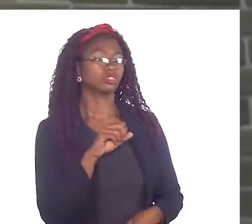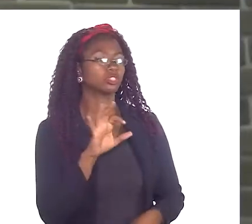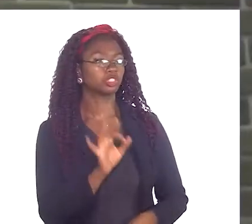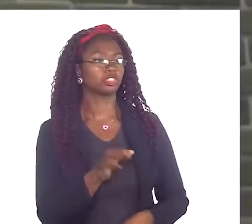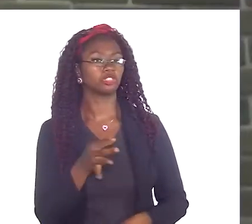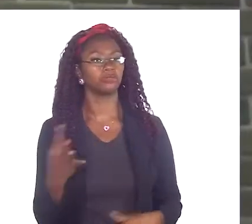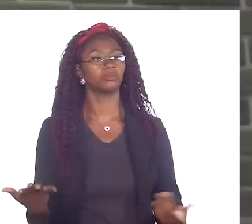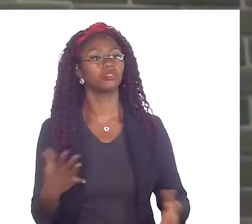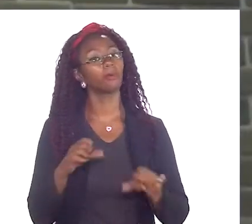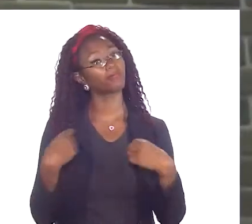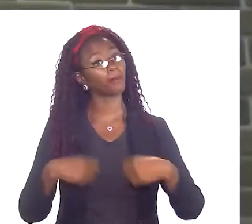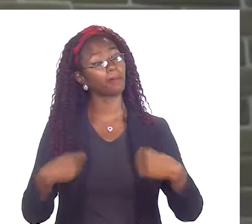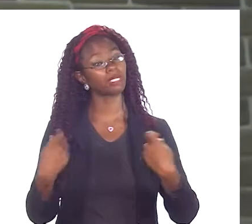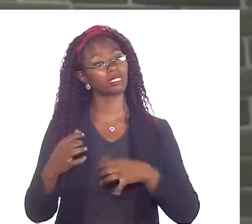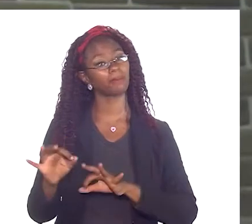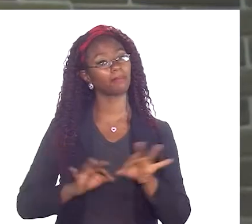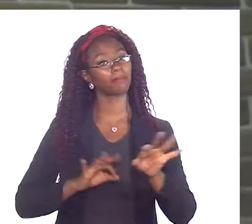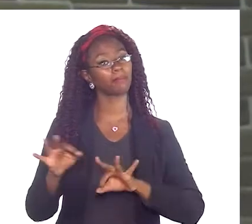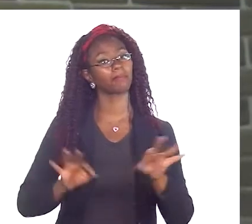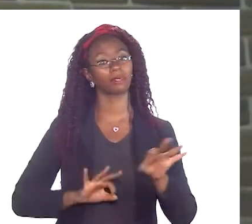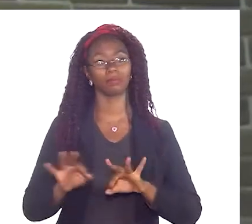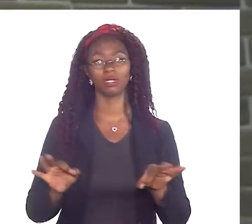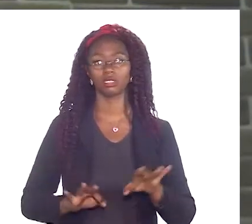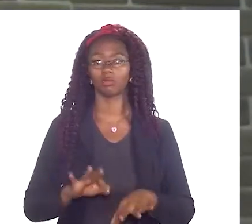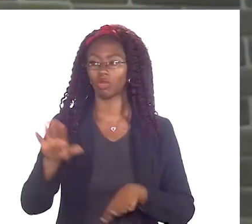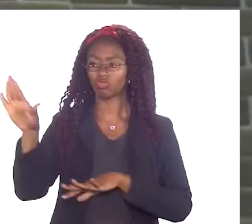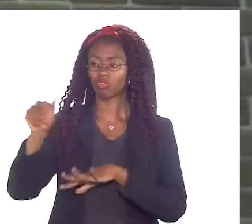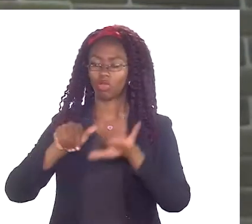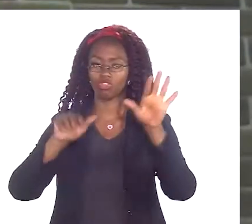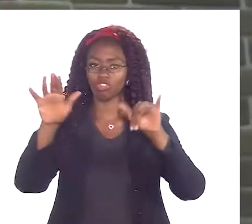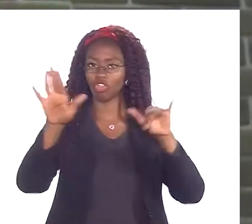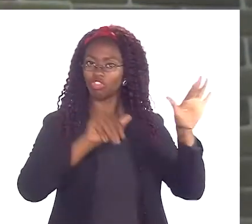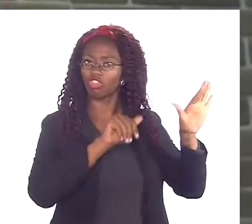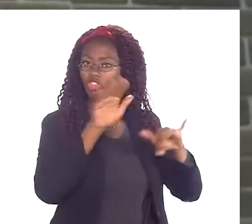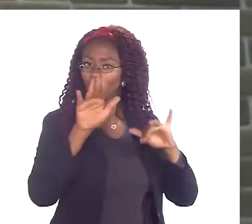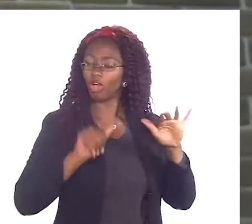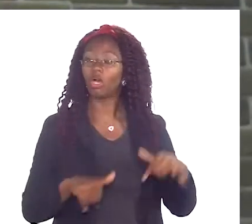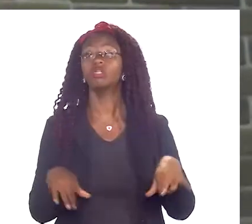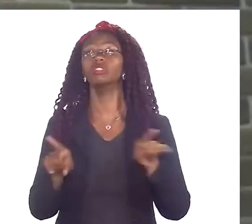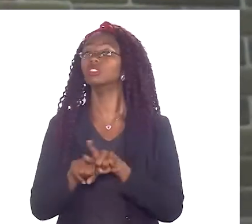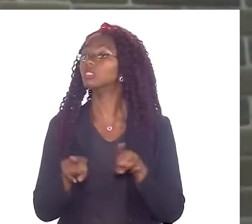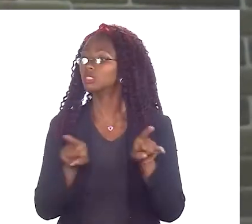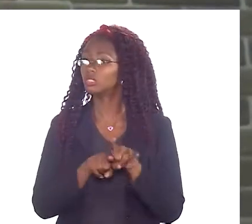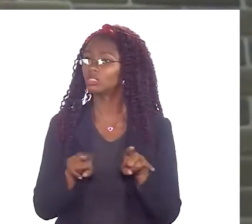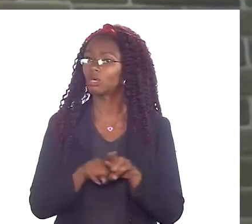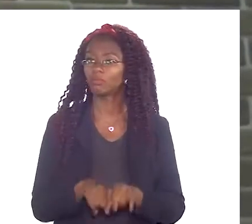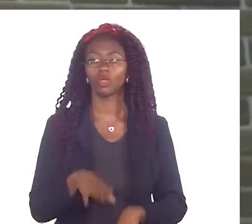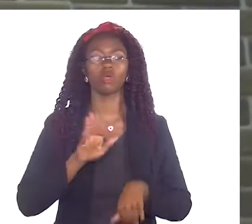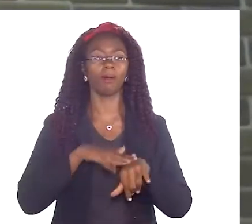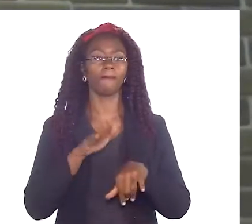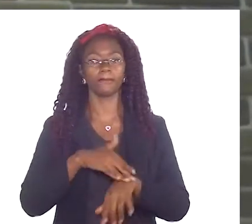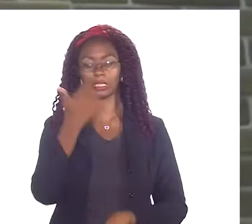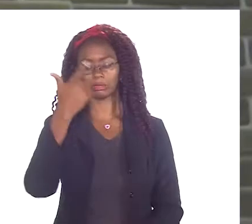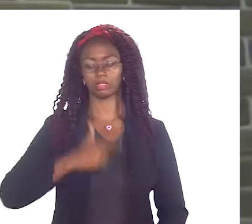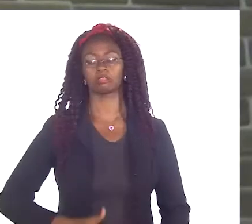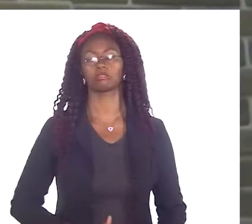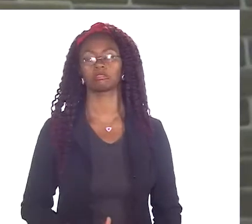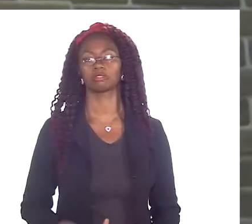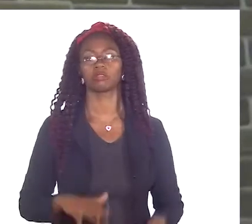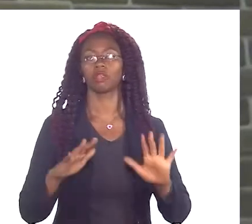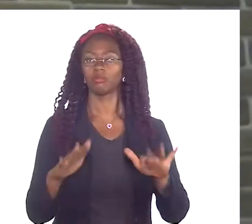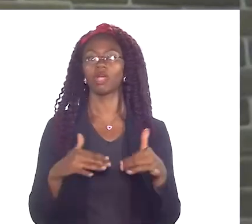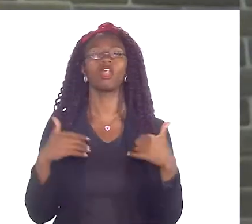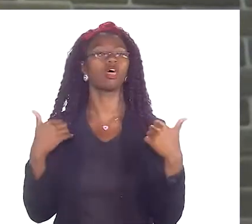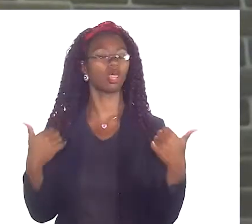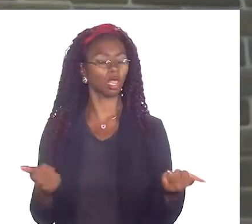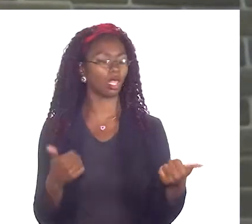muito e exigiu uma baita preparação, tanto das áreas de recrutamento, né, dos talent acquisitions, como também dos próprios candidatos, em melhorar